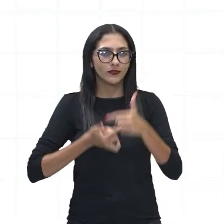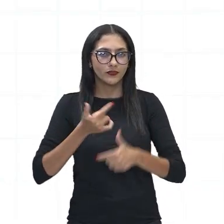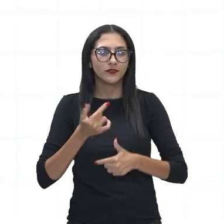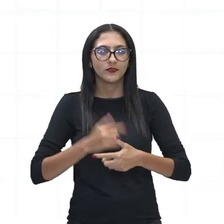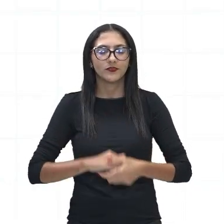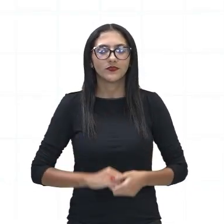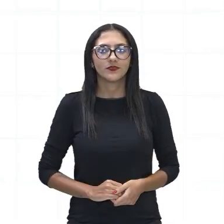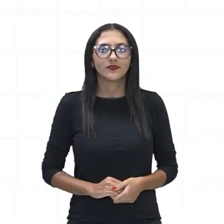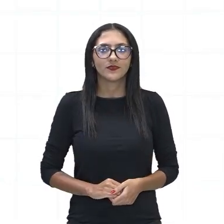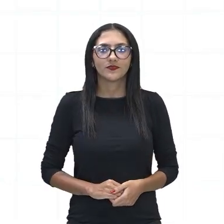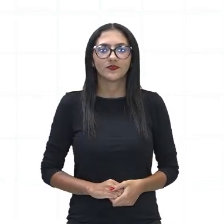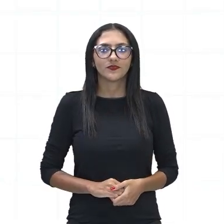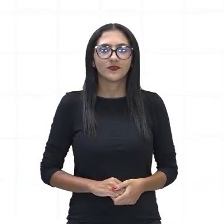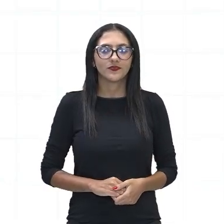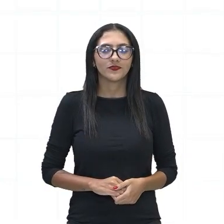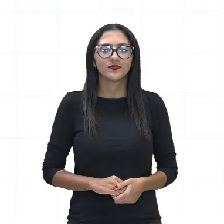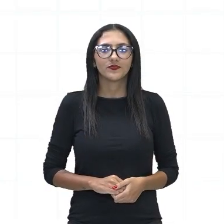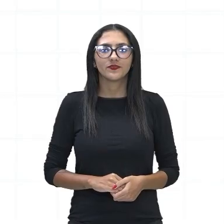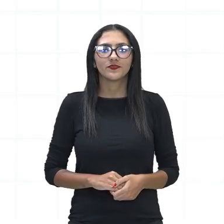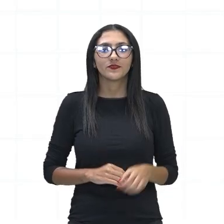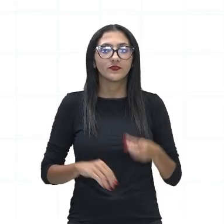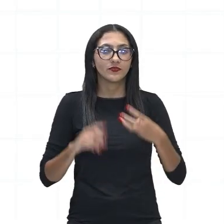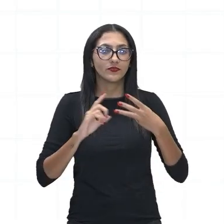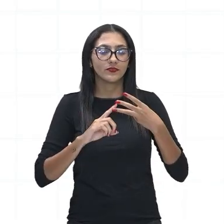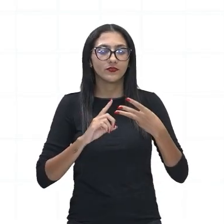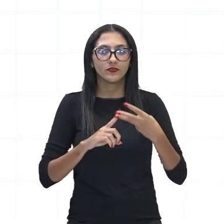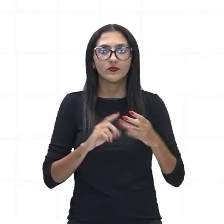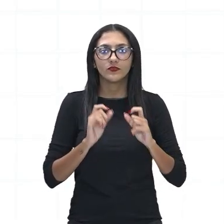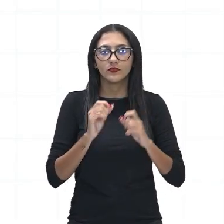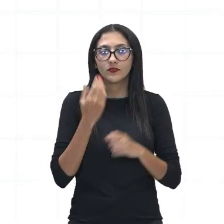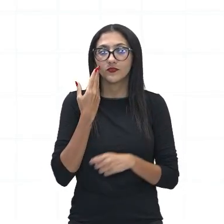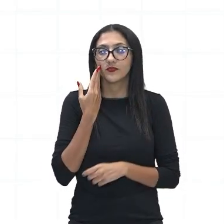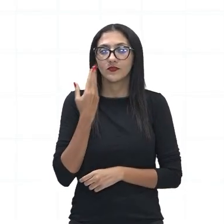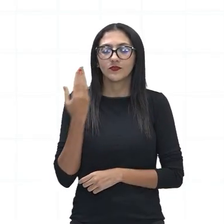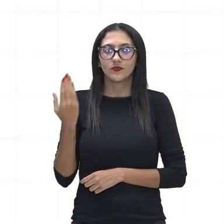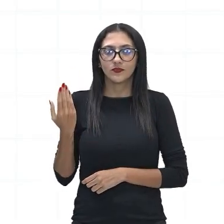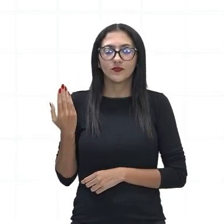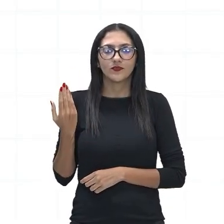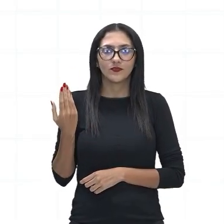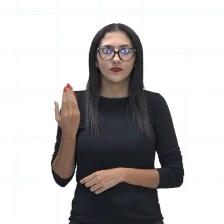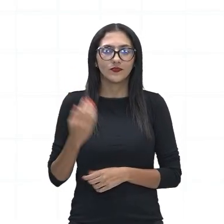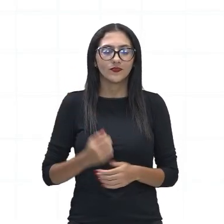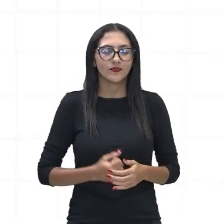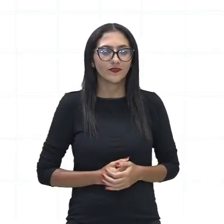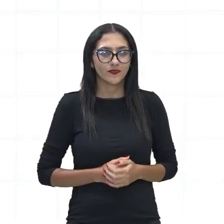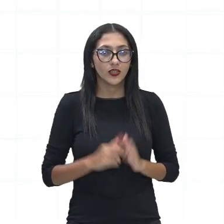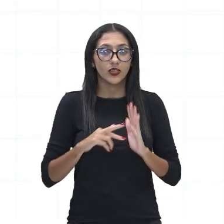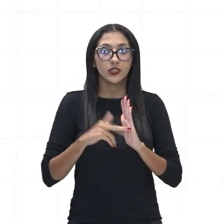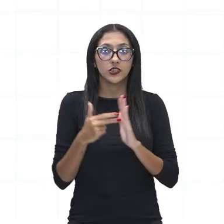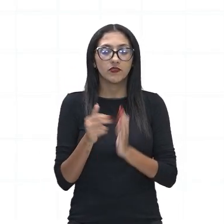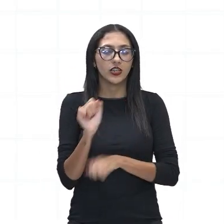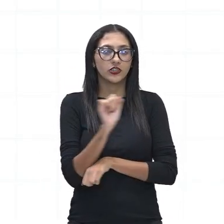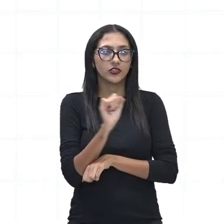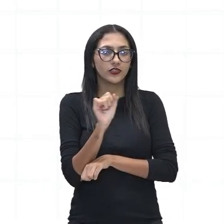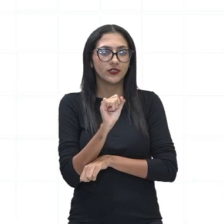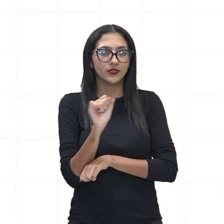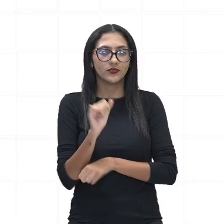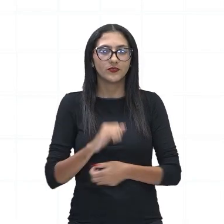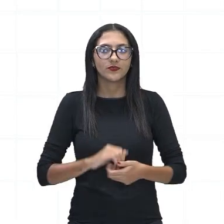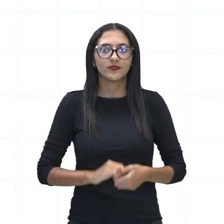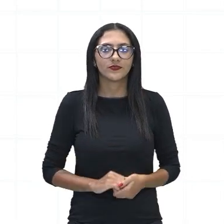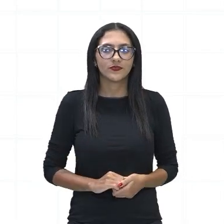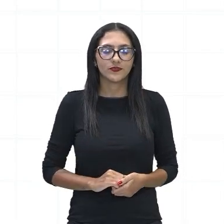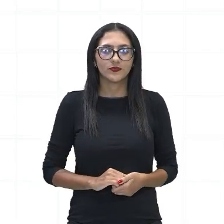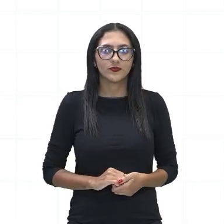work. Depois nós temos drive, drive, dirigir. Então,